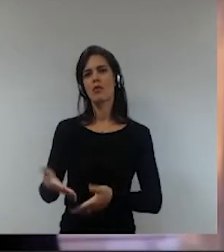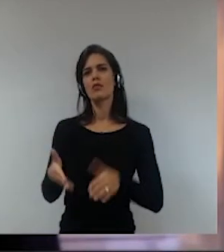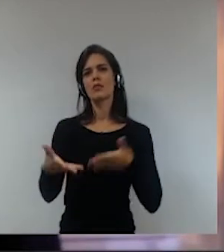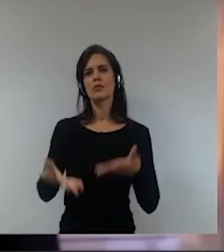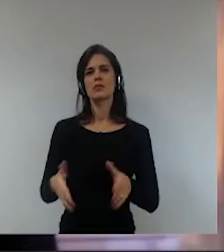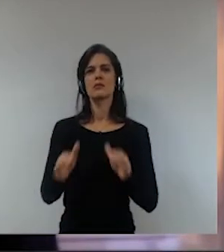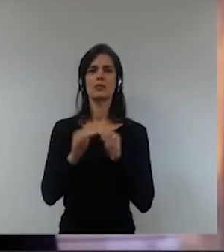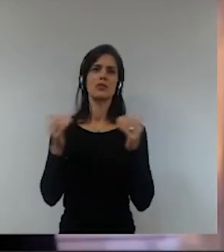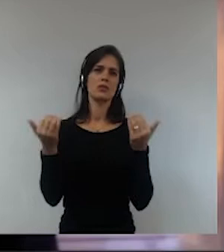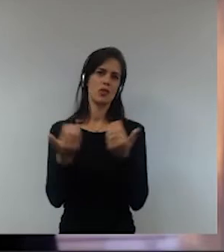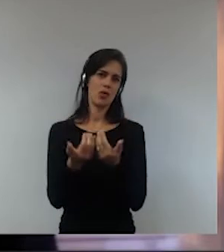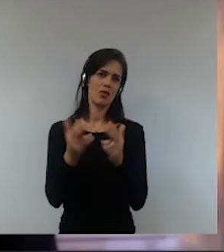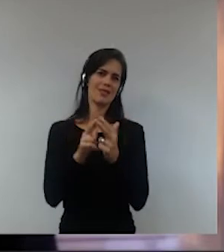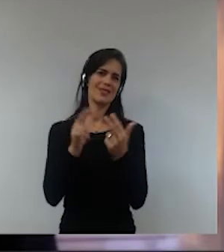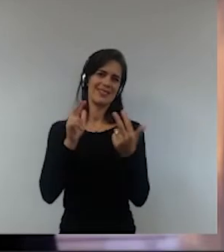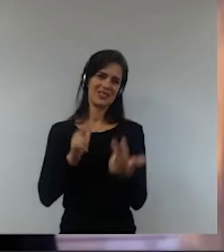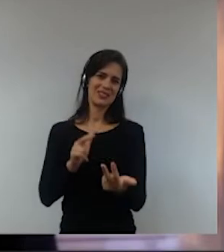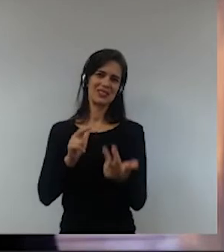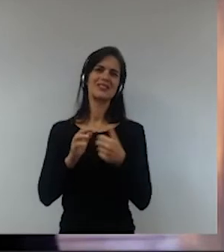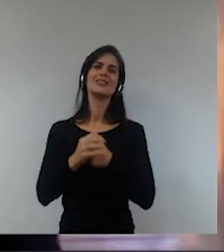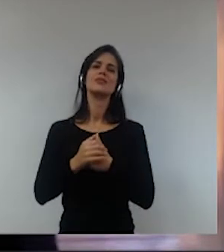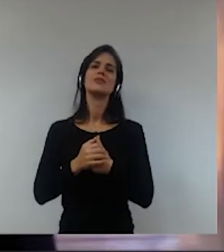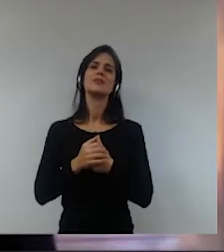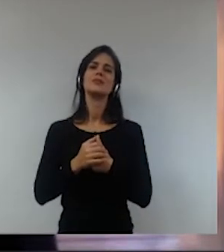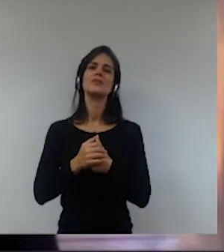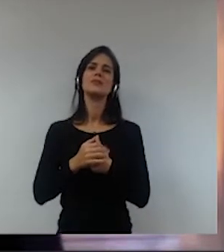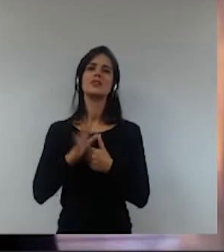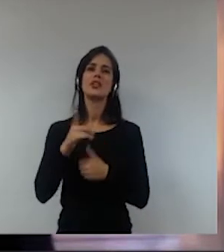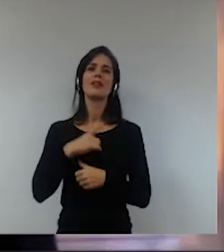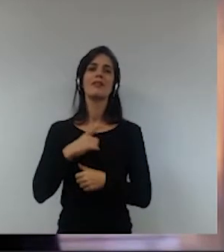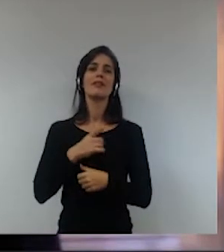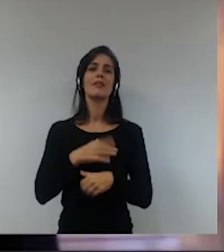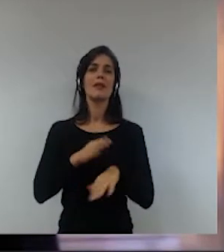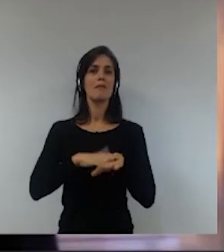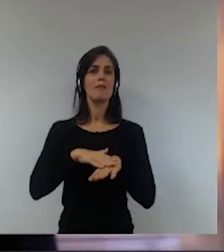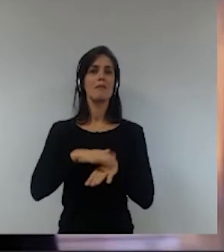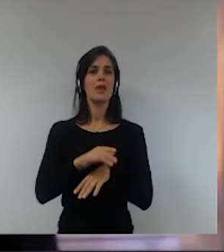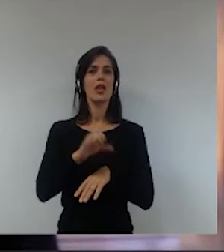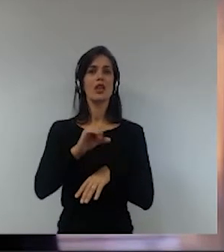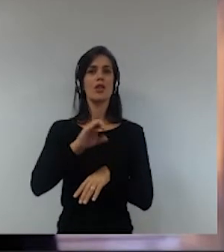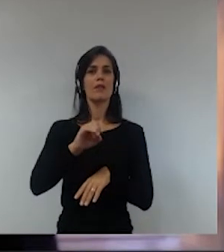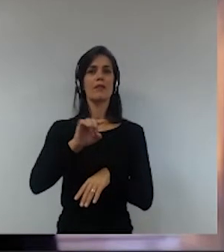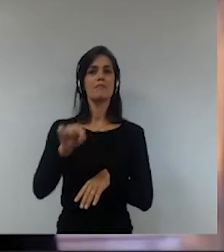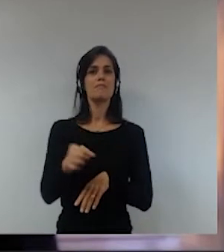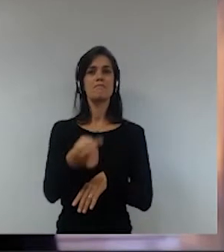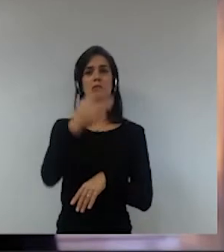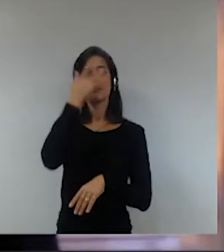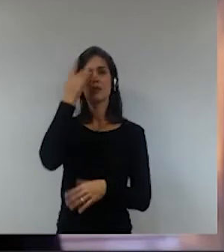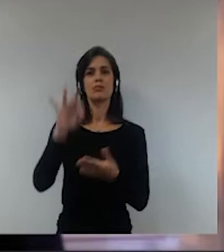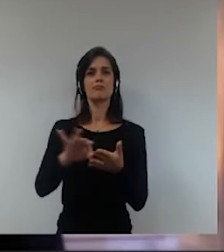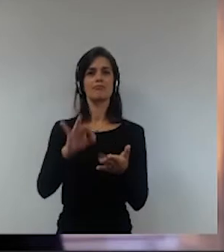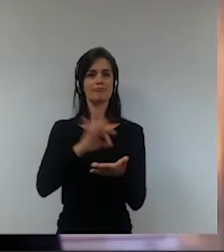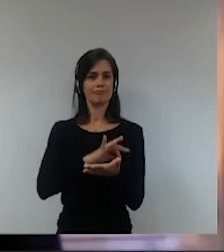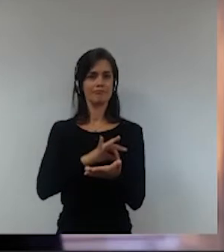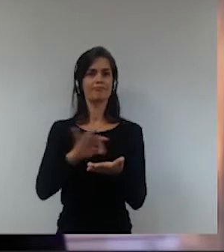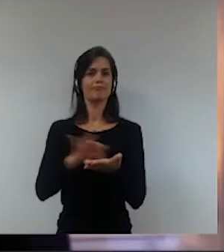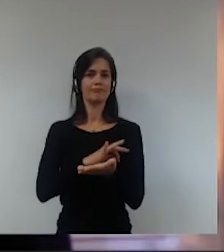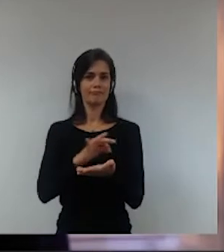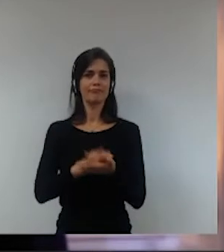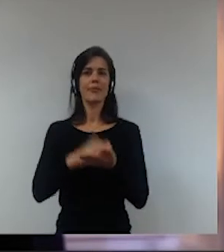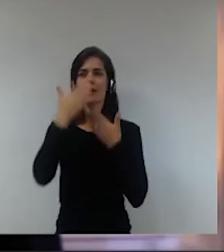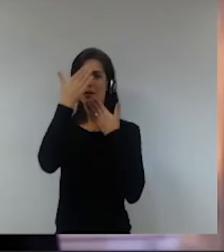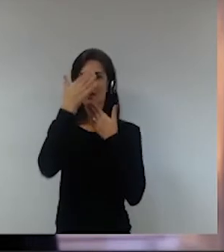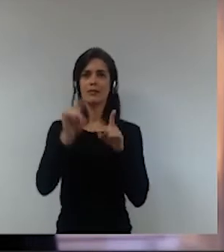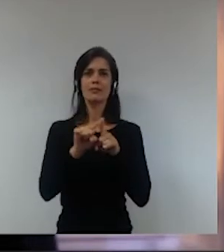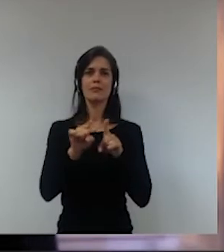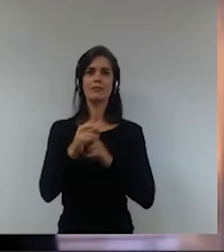desse grandioso evento. Já conta com mais de 90 mil inscritos, segundo eu soube. Agradecer